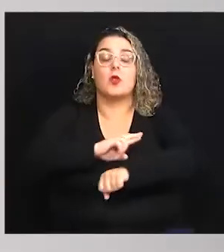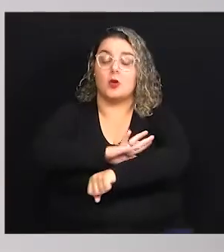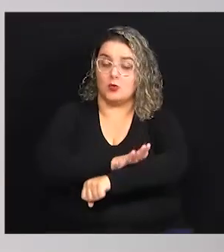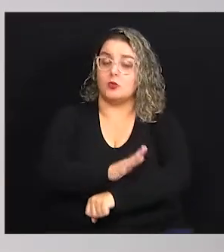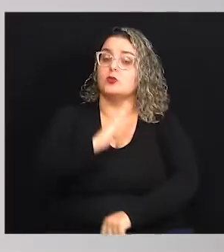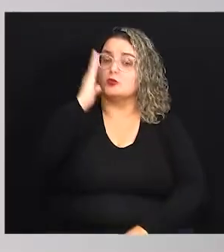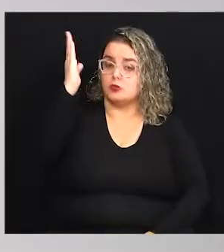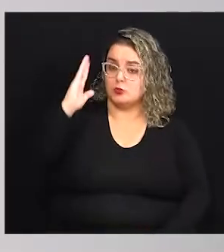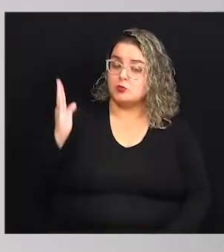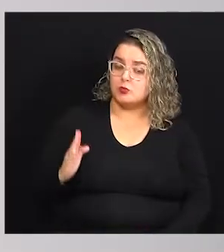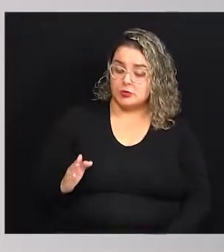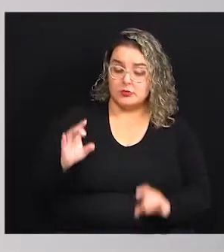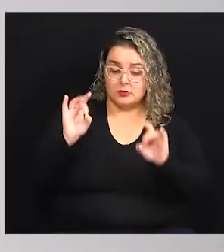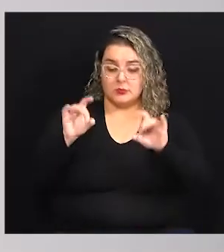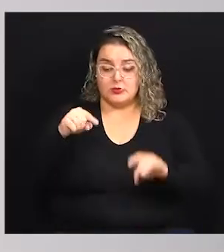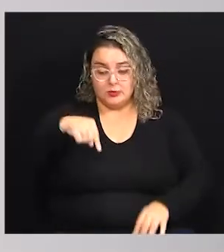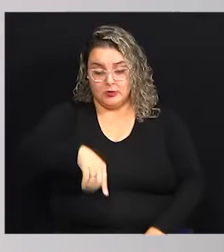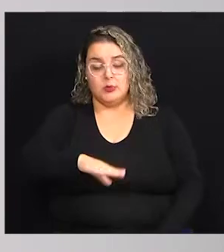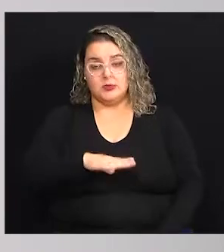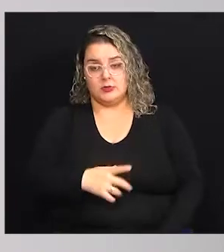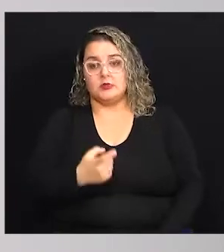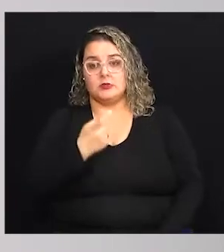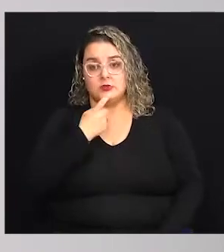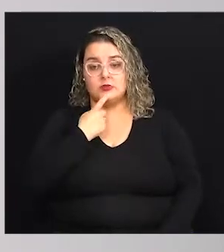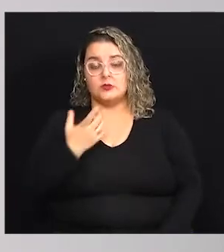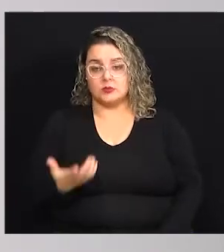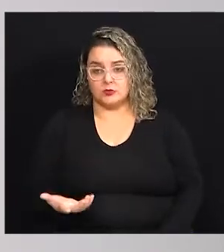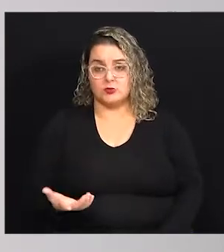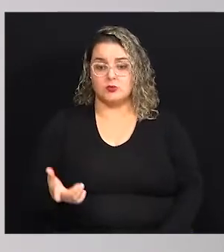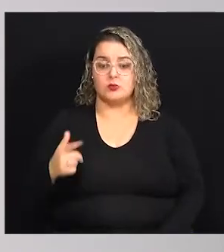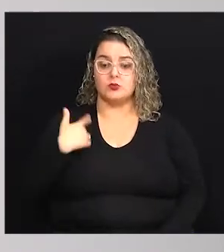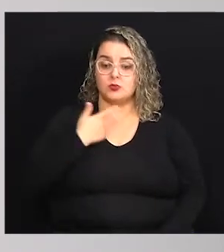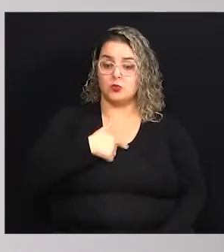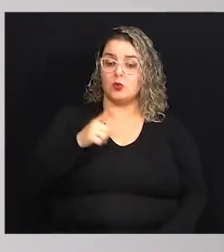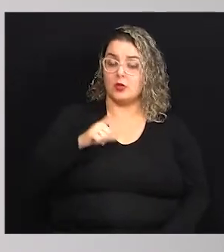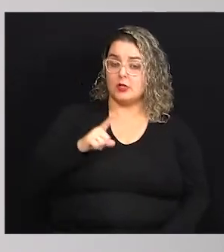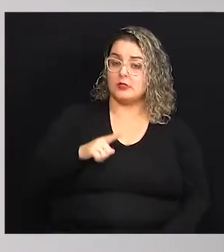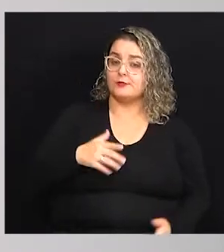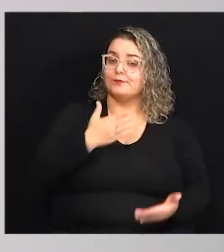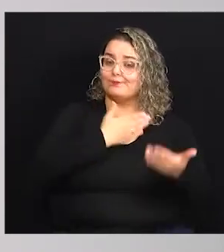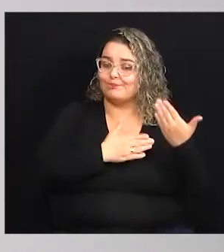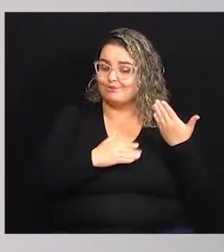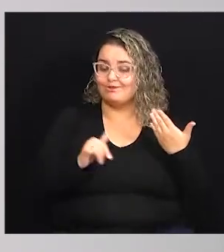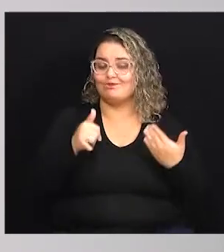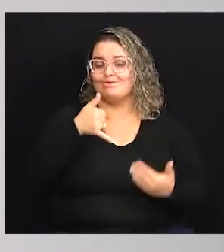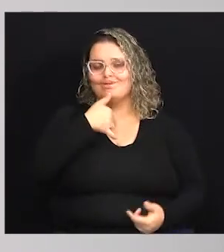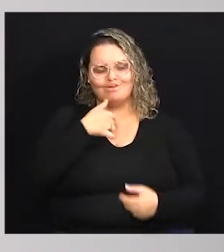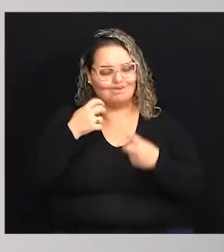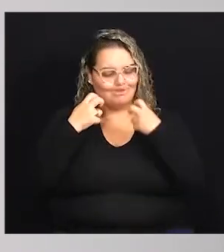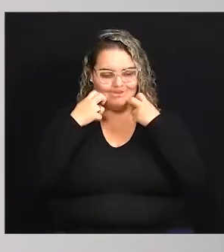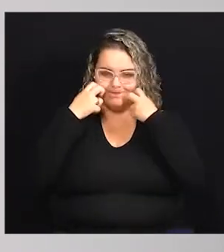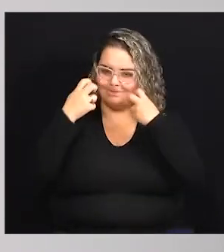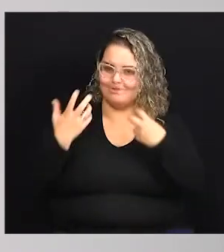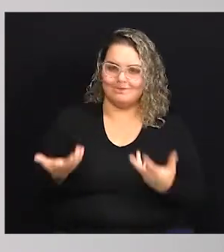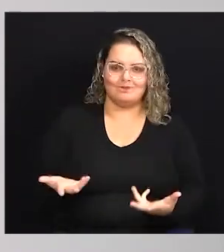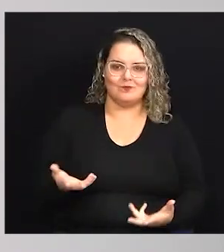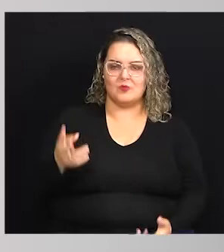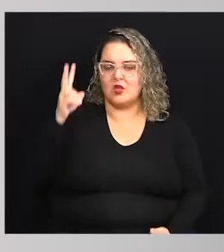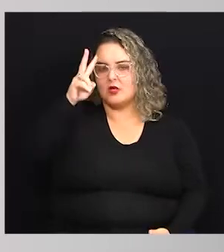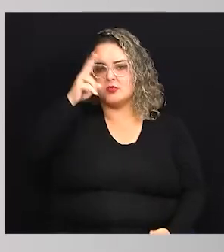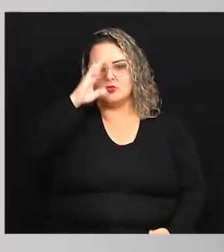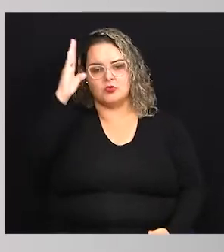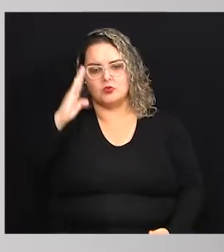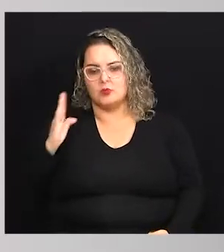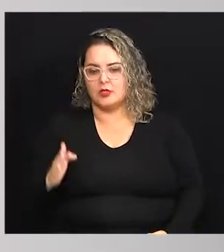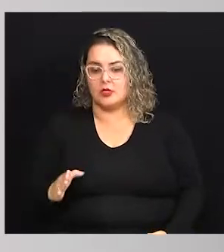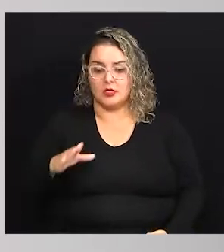sobre a questão do racismo no Brasil, especialmente aqui em Campinas, nós temos um passado muito triste, vergonhoso da